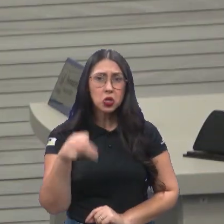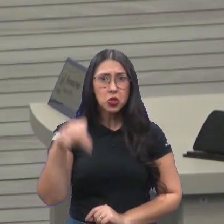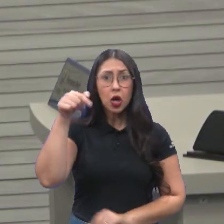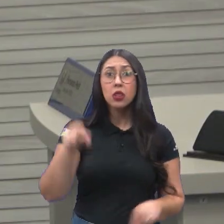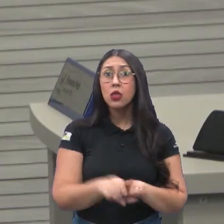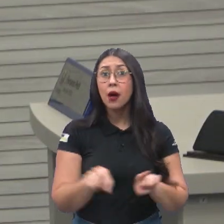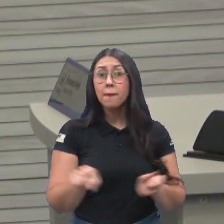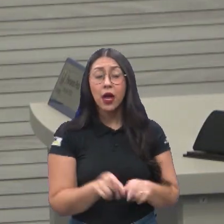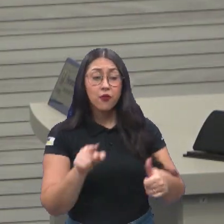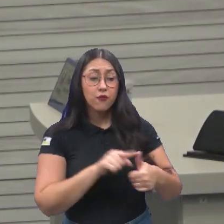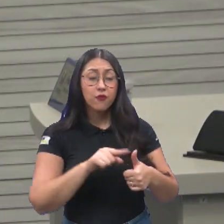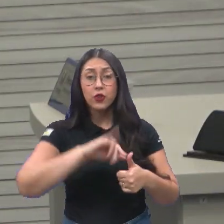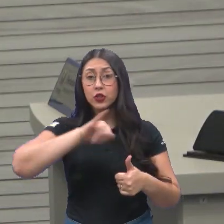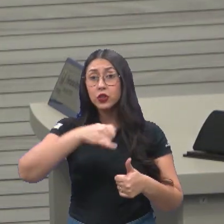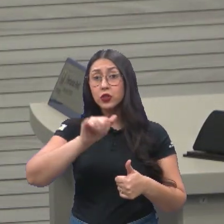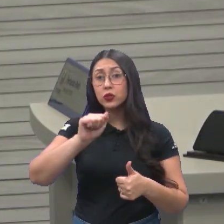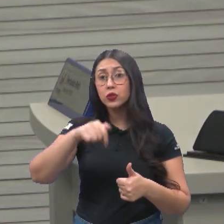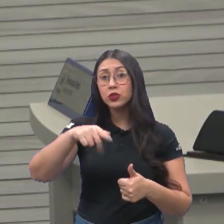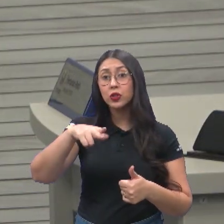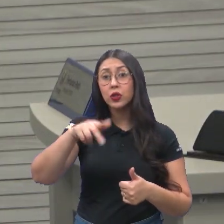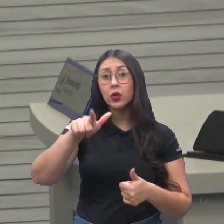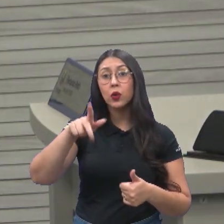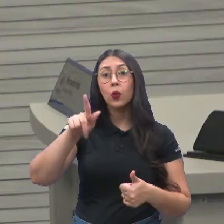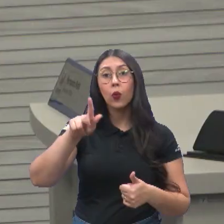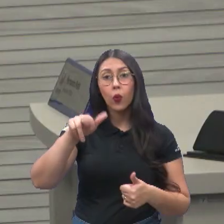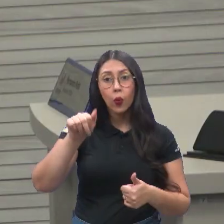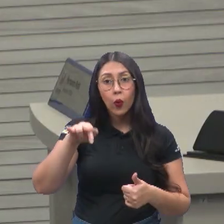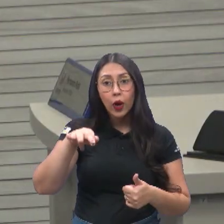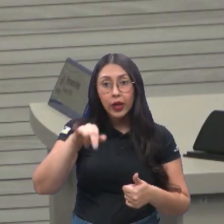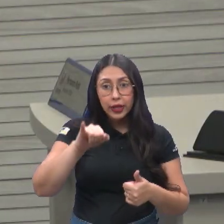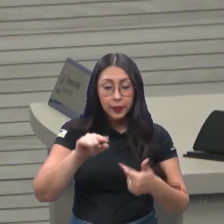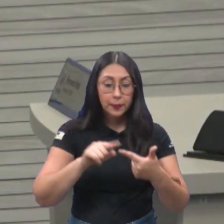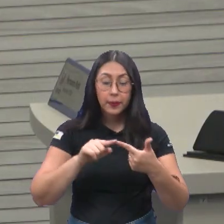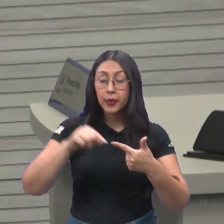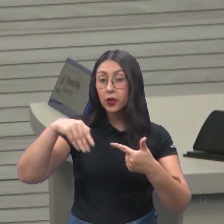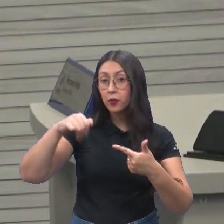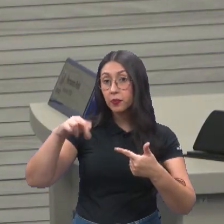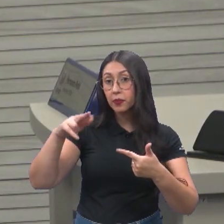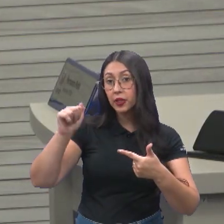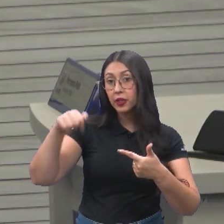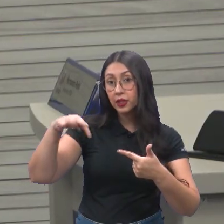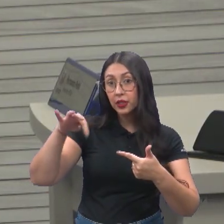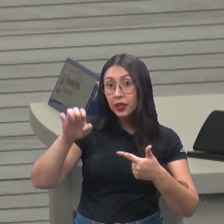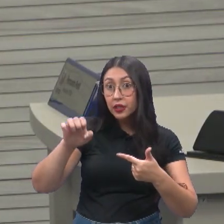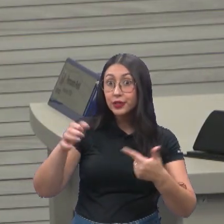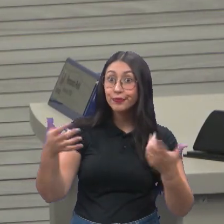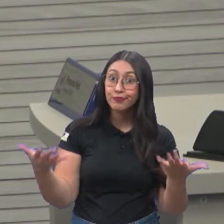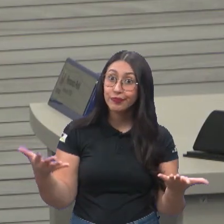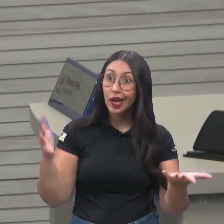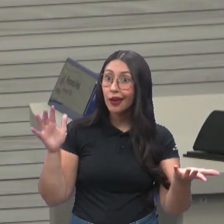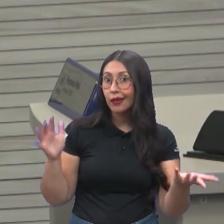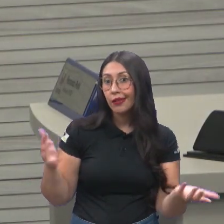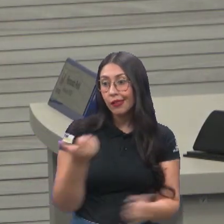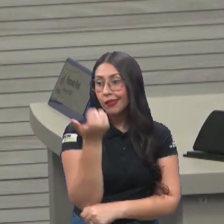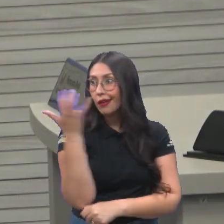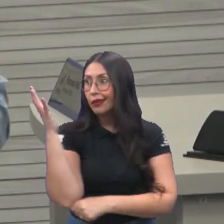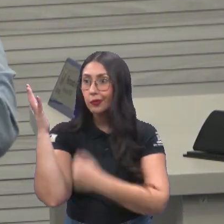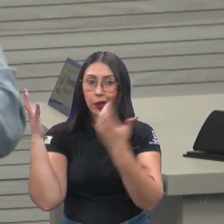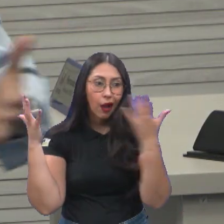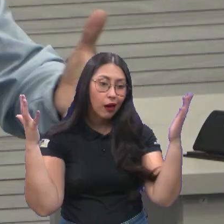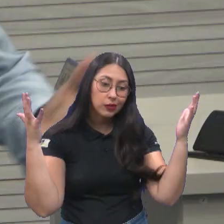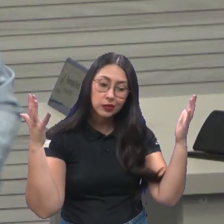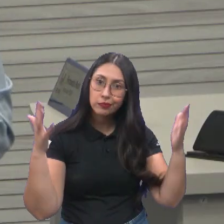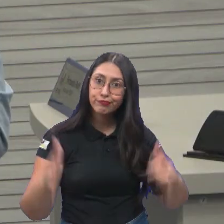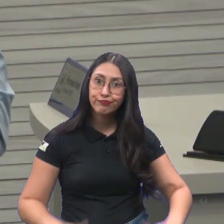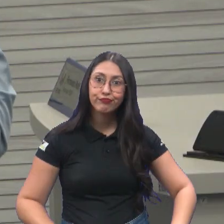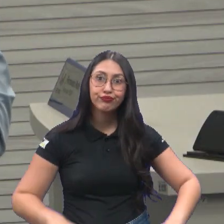estive no Mirante. Infelizmente, a natureza está fazendo a parte dela e a população ainda está